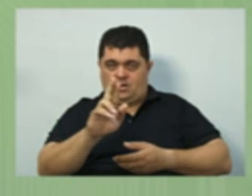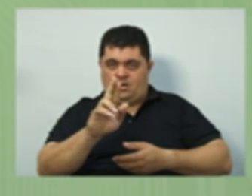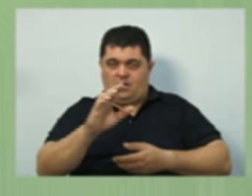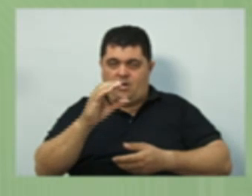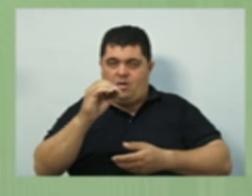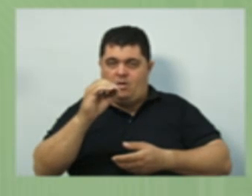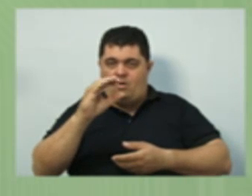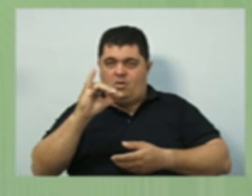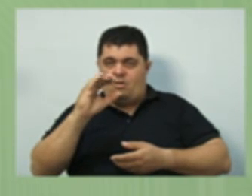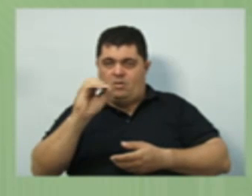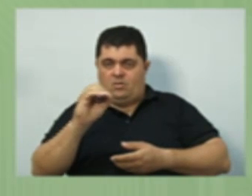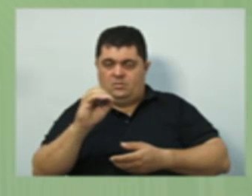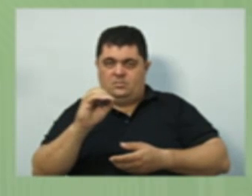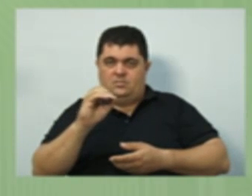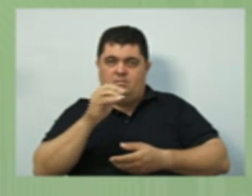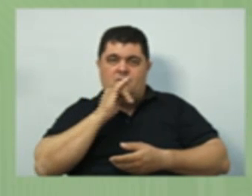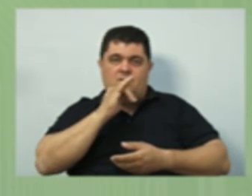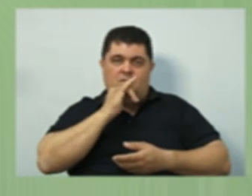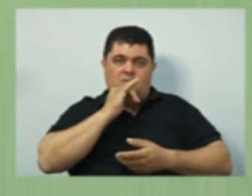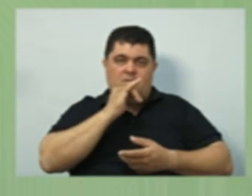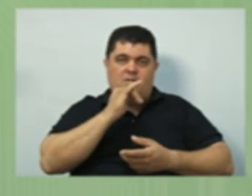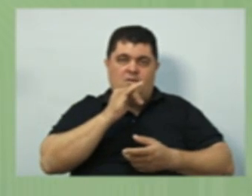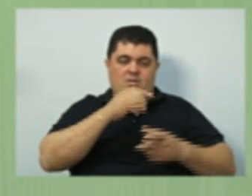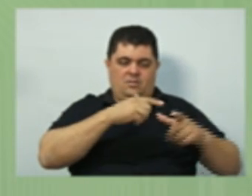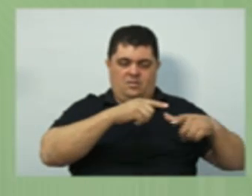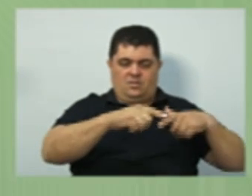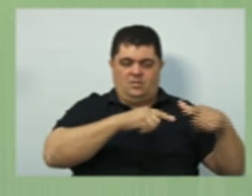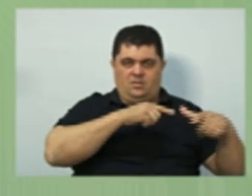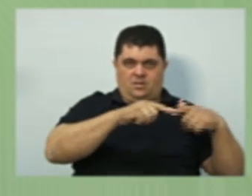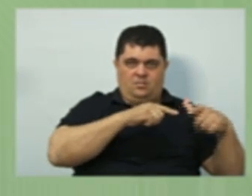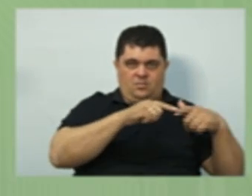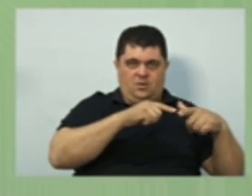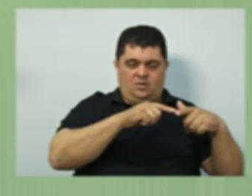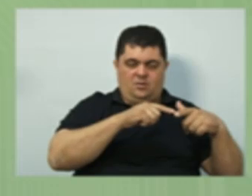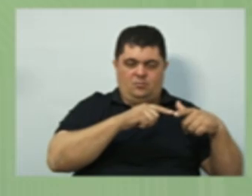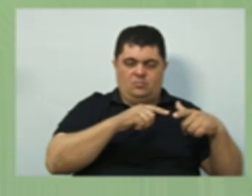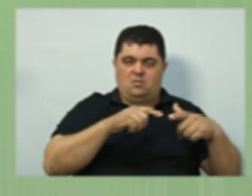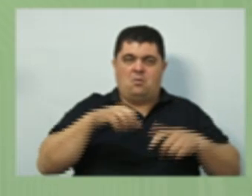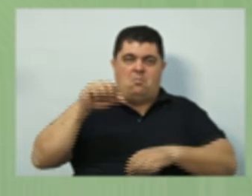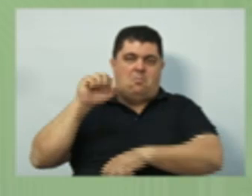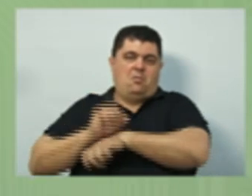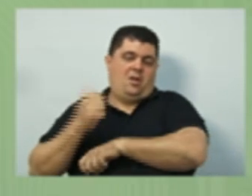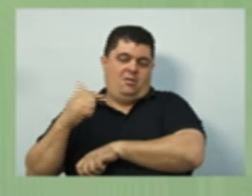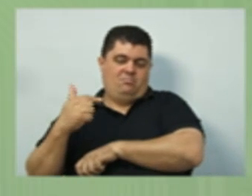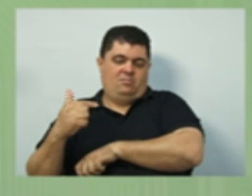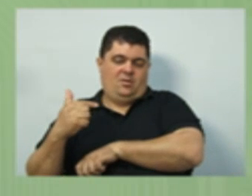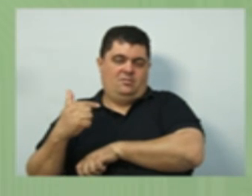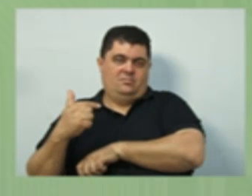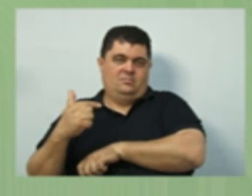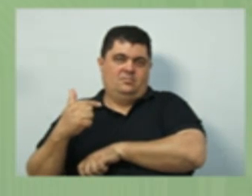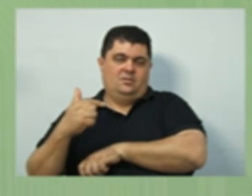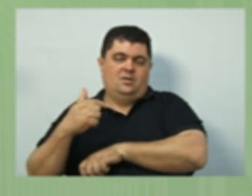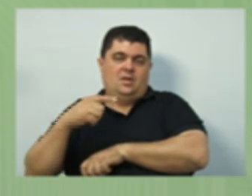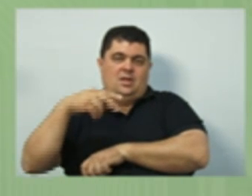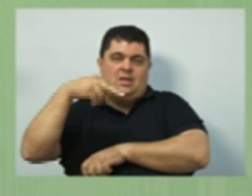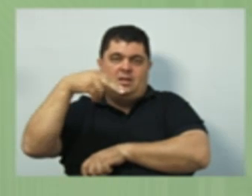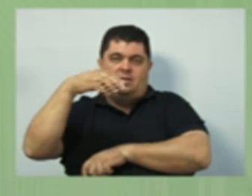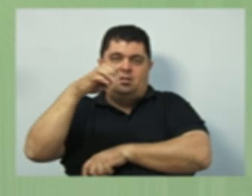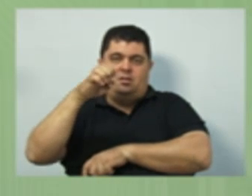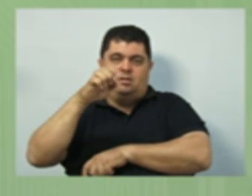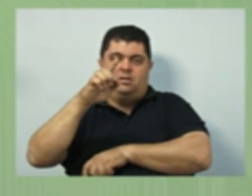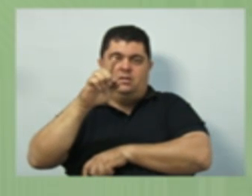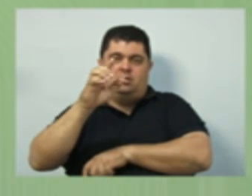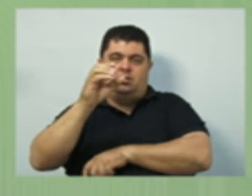trabalhando não está no ócio, ou seja, não está parado. Aristóteles vem dizer